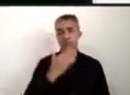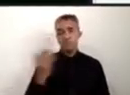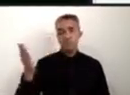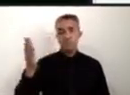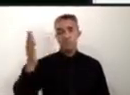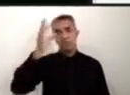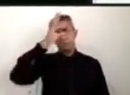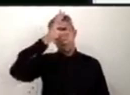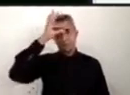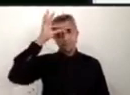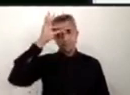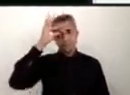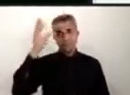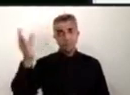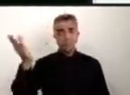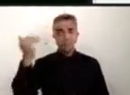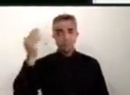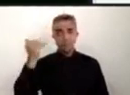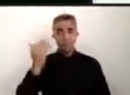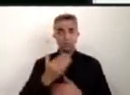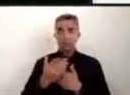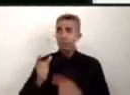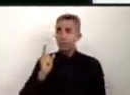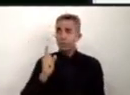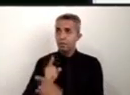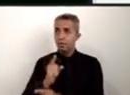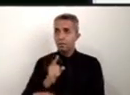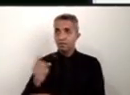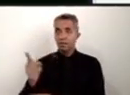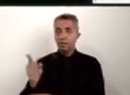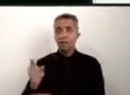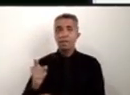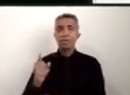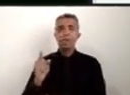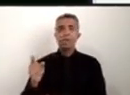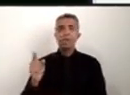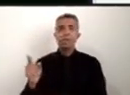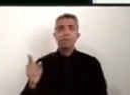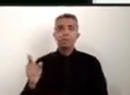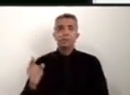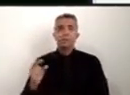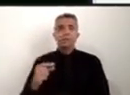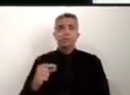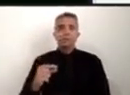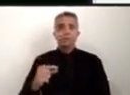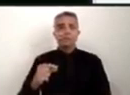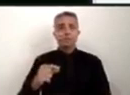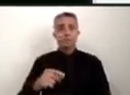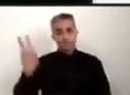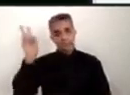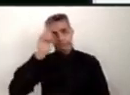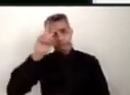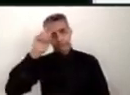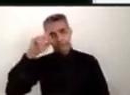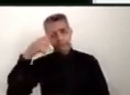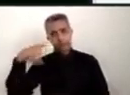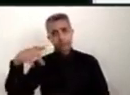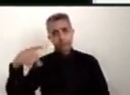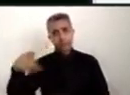pego com a mão na lama, se arvora para contar uma história de gatuno, pois ele é